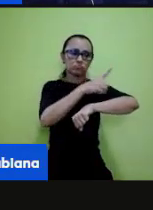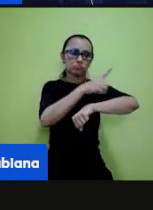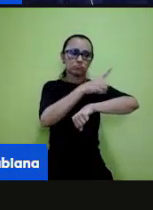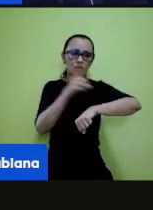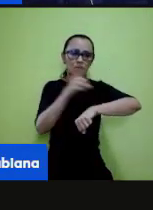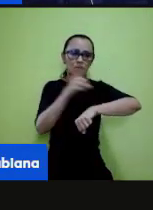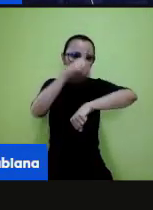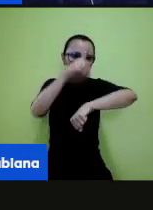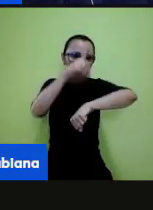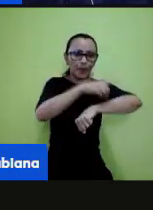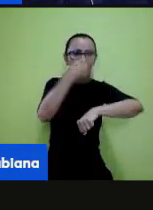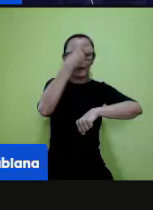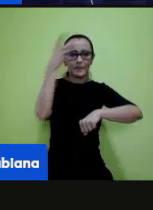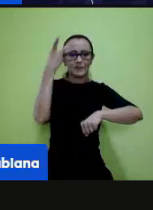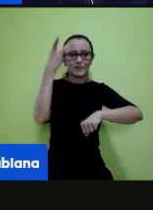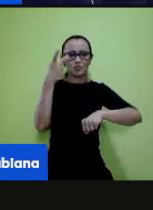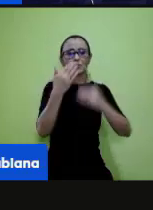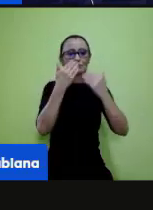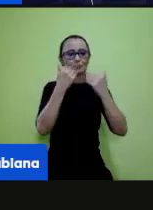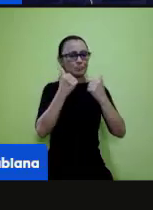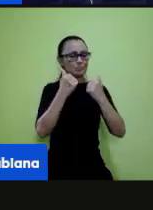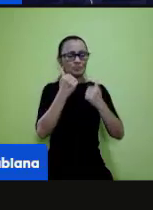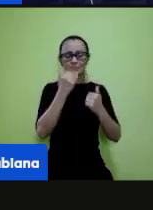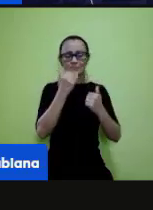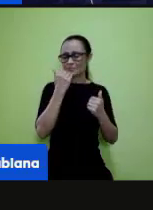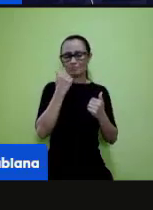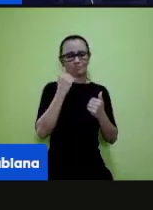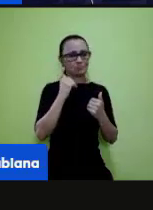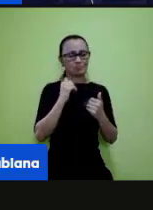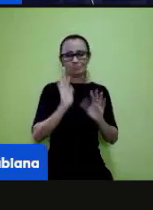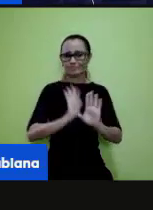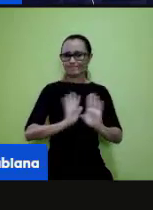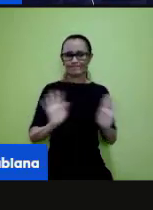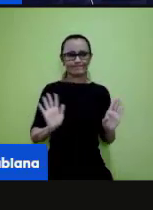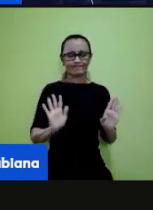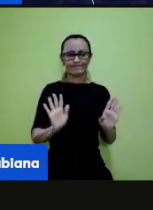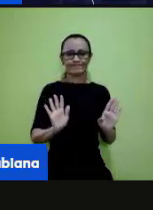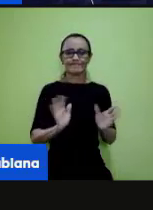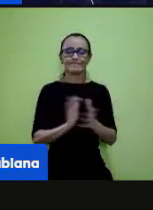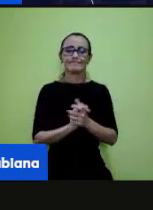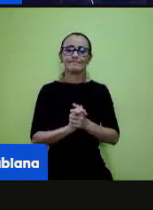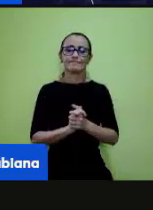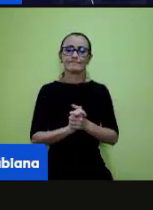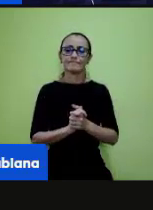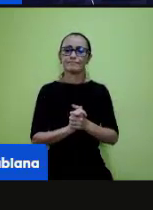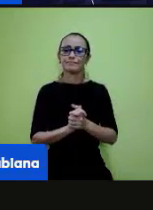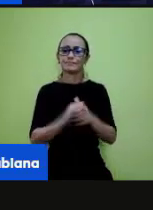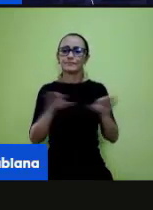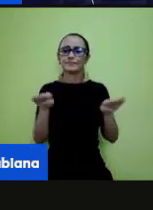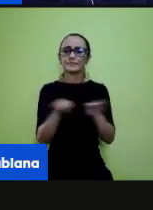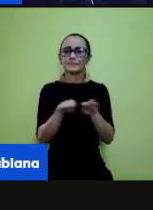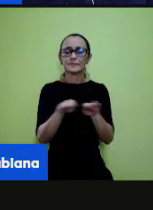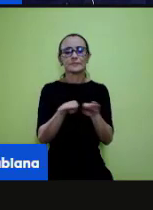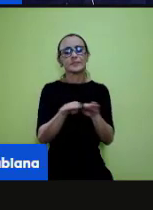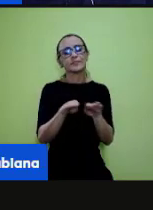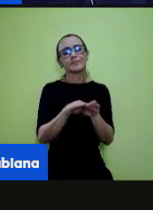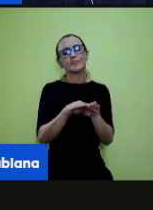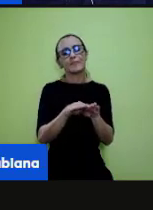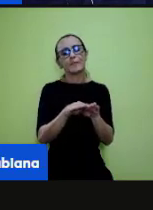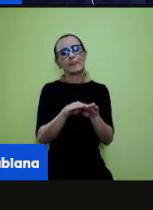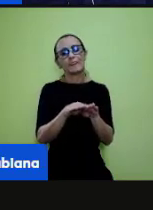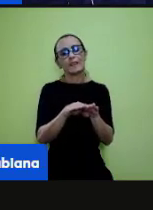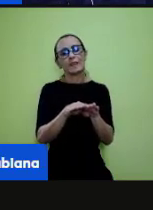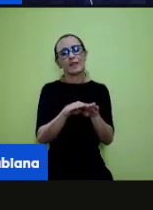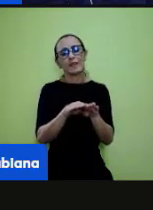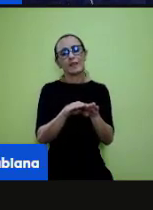poder transmitir. Ela fica infectiva no seu período de vida. Outra questão, uma vez feita a